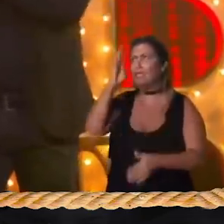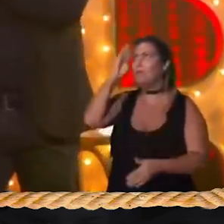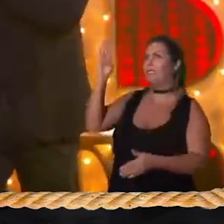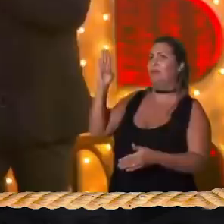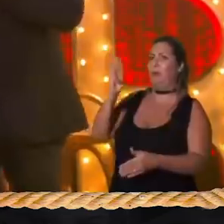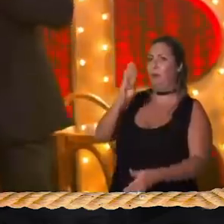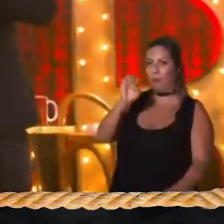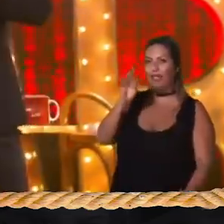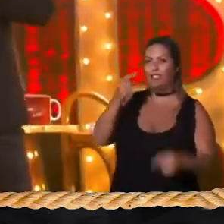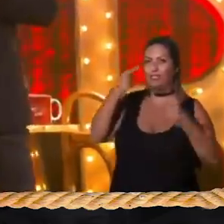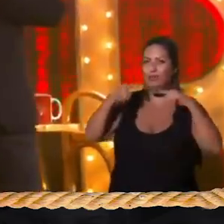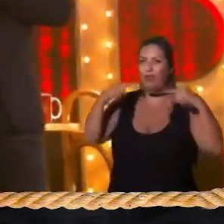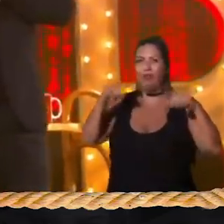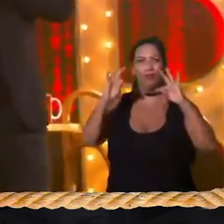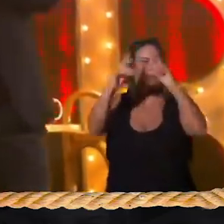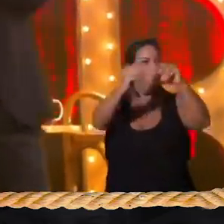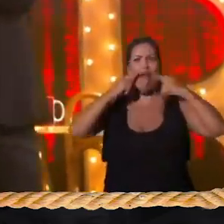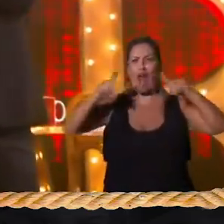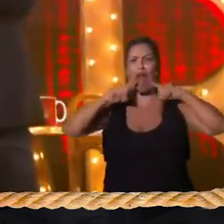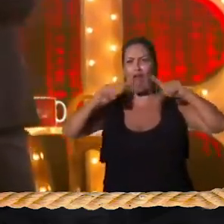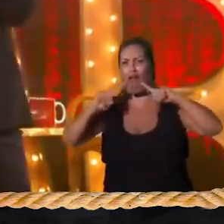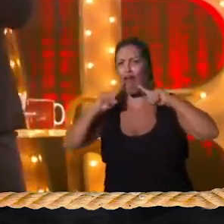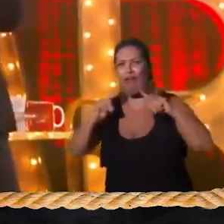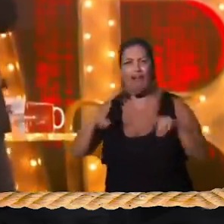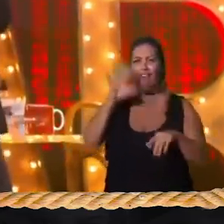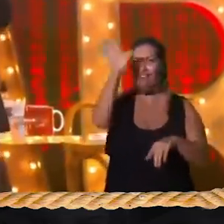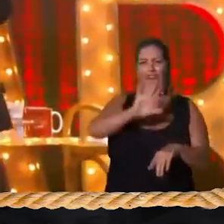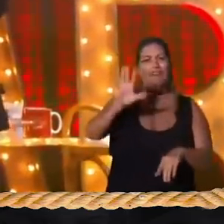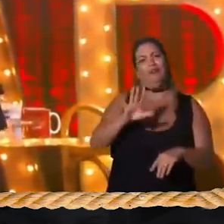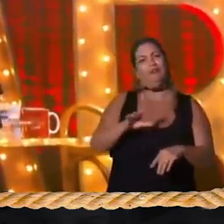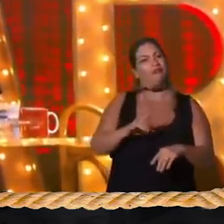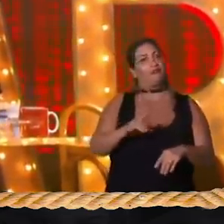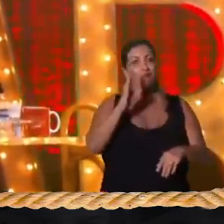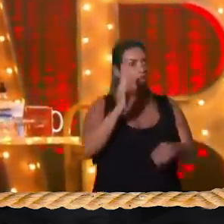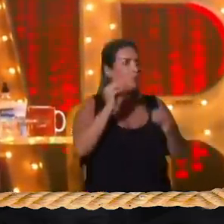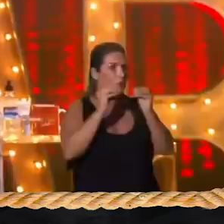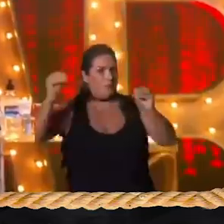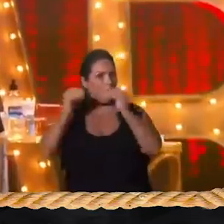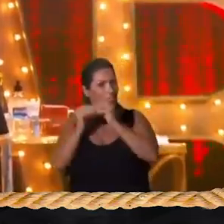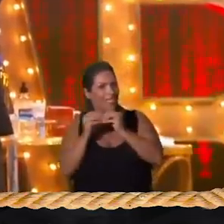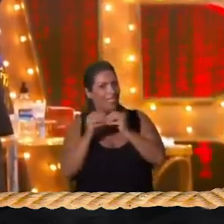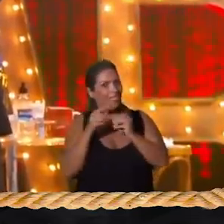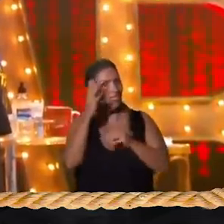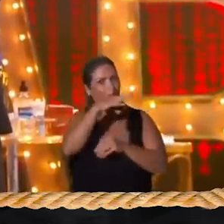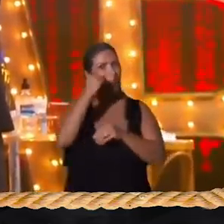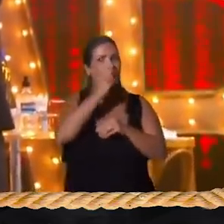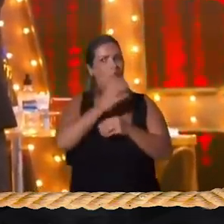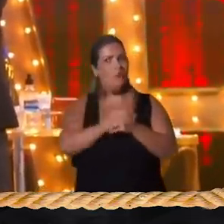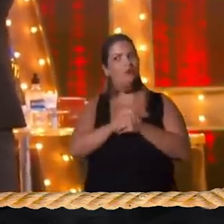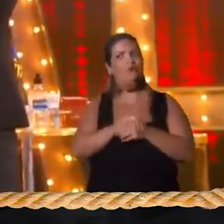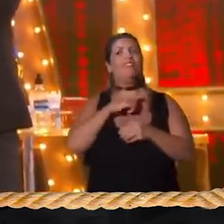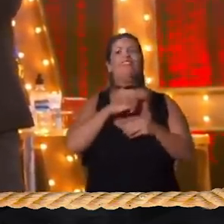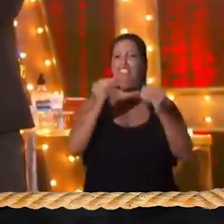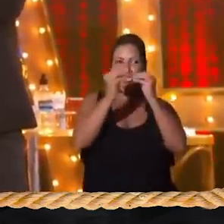a Beth Guz, as meninas, ali é uma reclamação geral, não, não toma banho. Não, não. É o contrário, eu já beijei ele, é cheiroso. Não, ele passa perfume demais, pode fazer